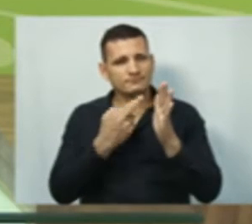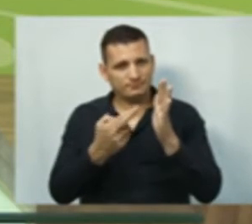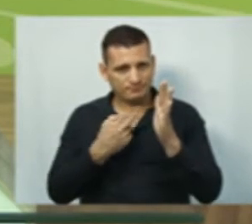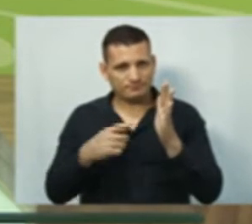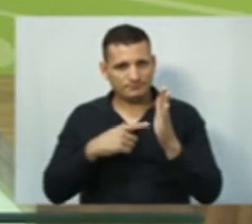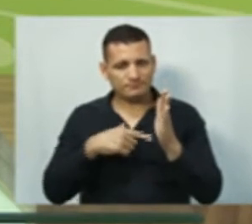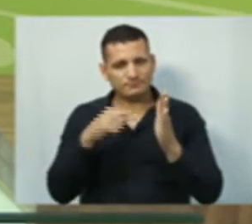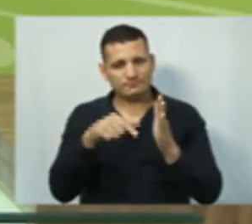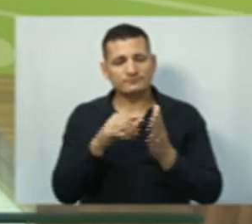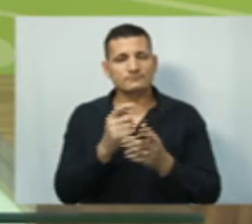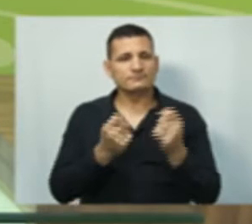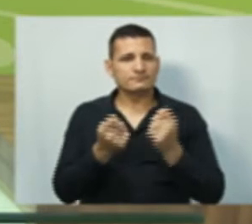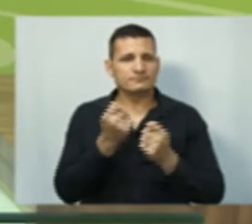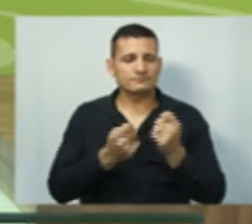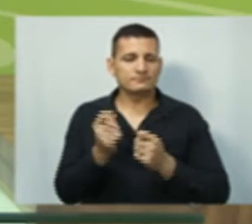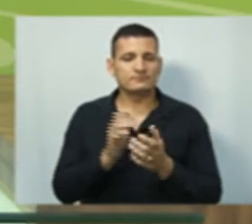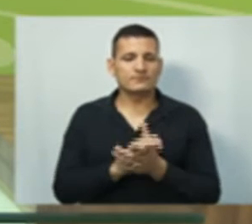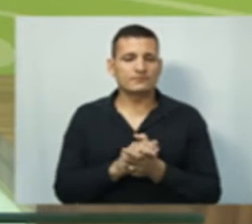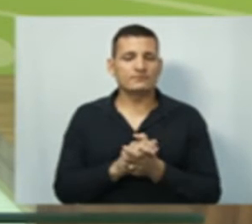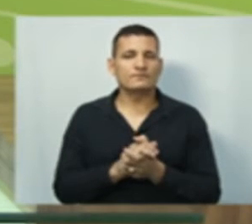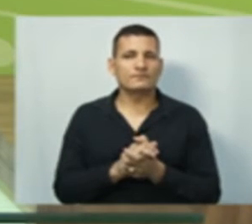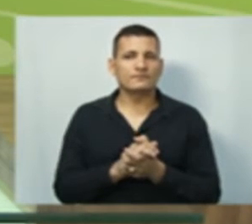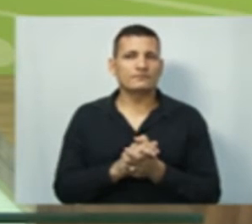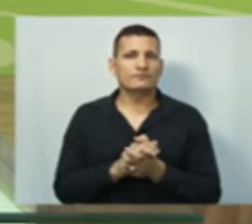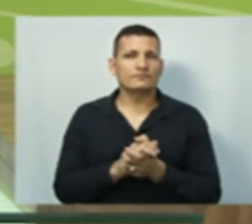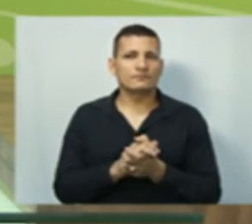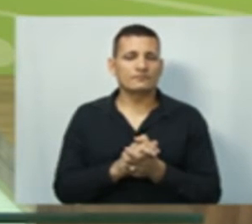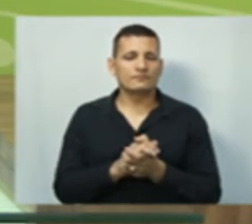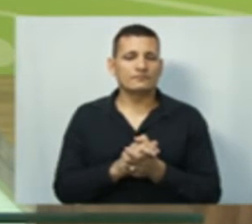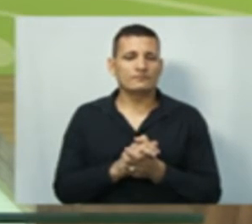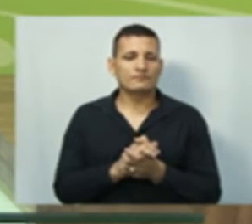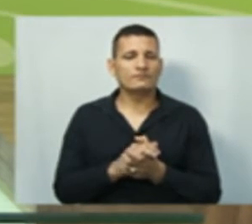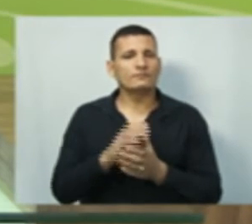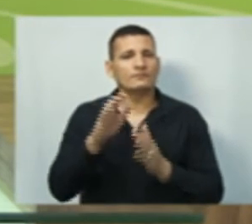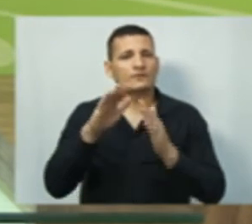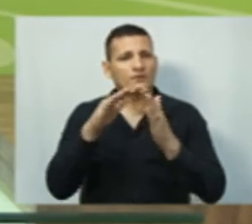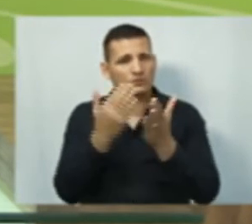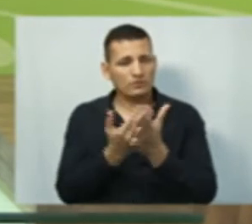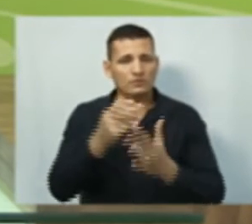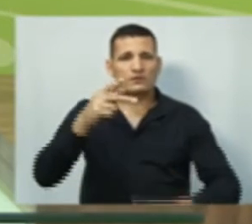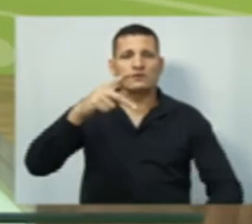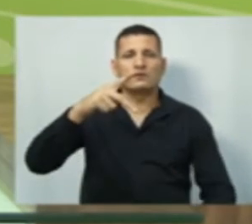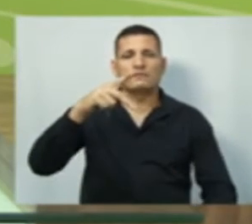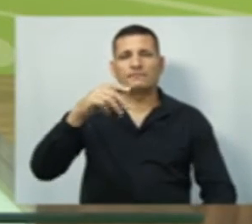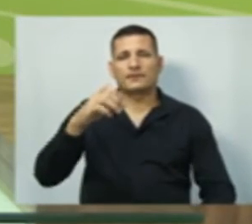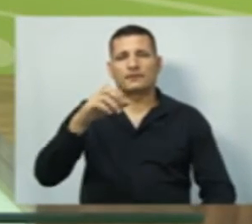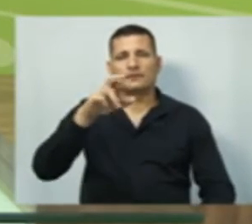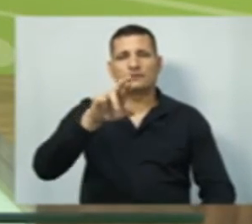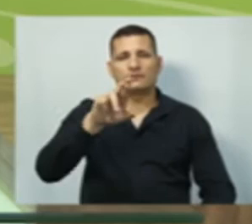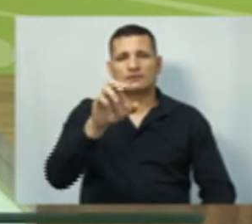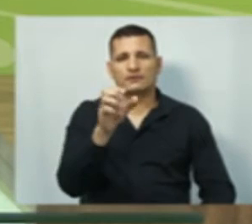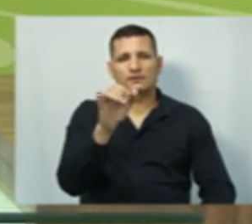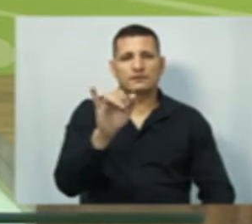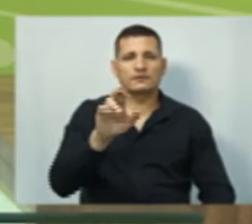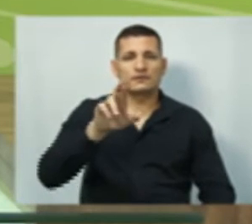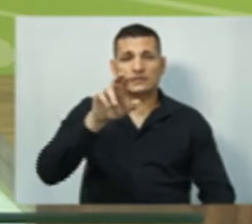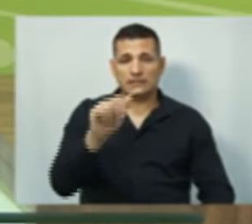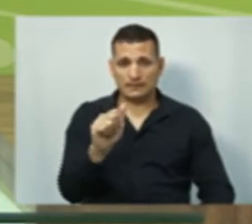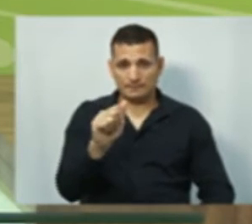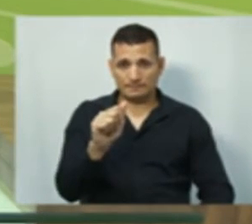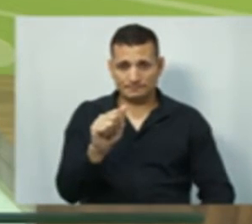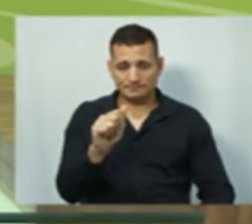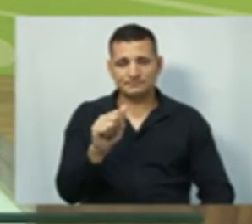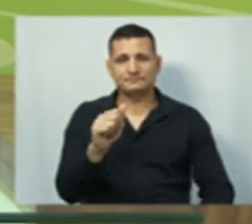e a resposta da escola Pereira e Cáceres de São